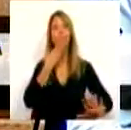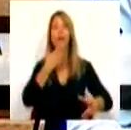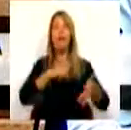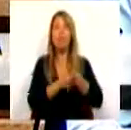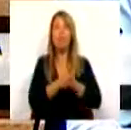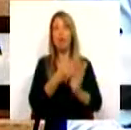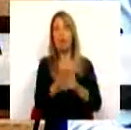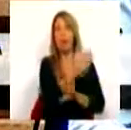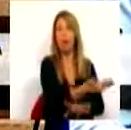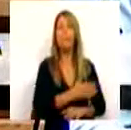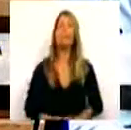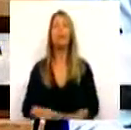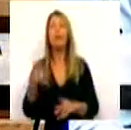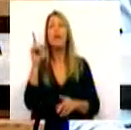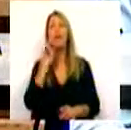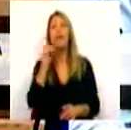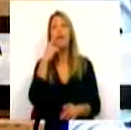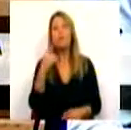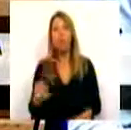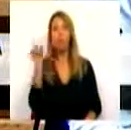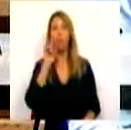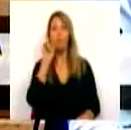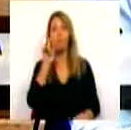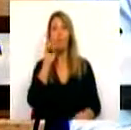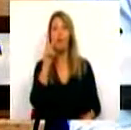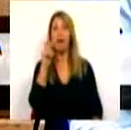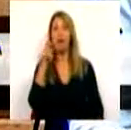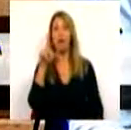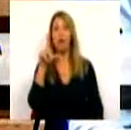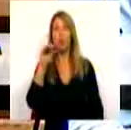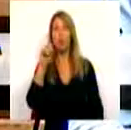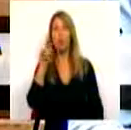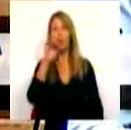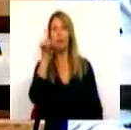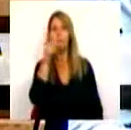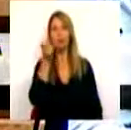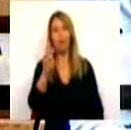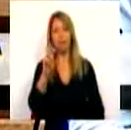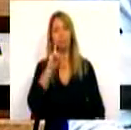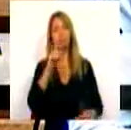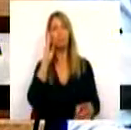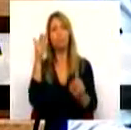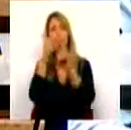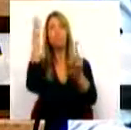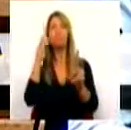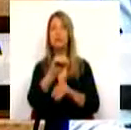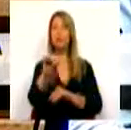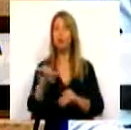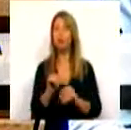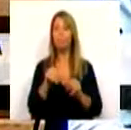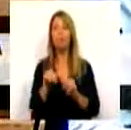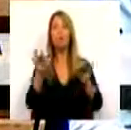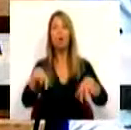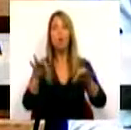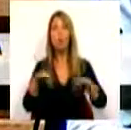Verbo valorizar, muito centrado no território, num tempo em que está a concluir-se o Programa